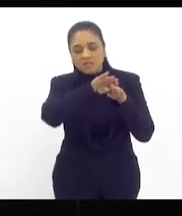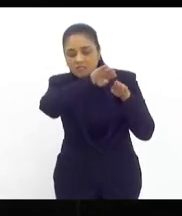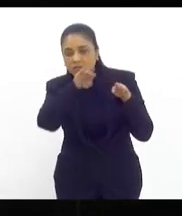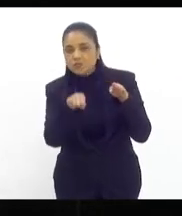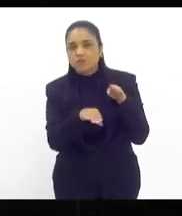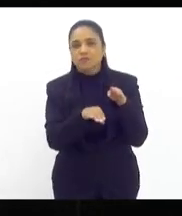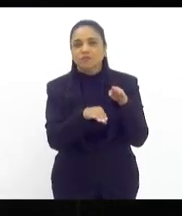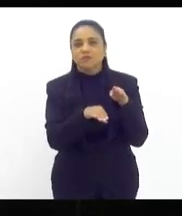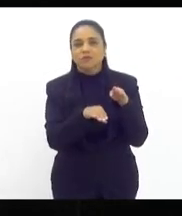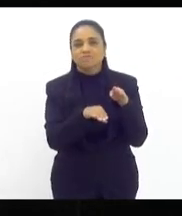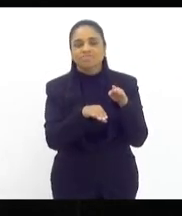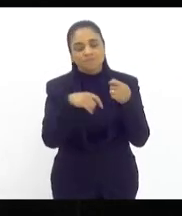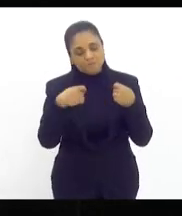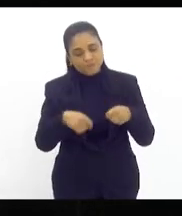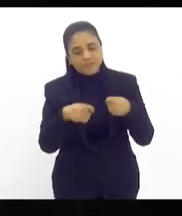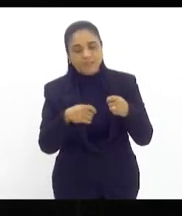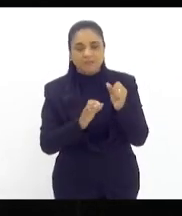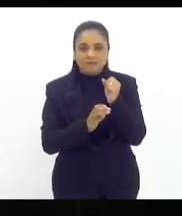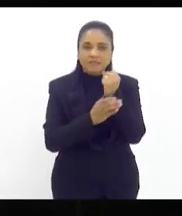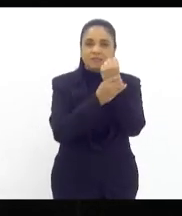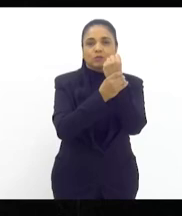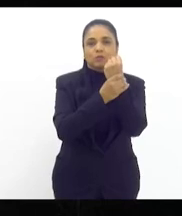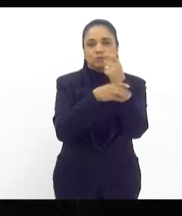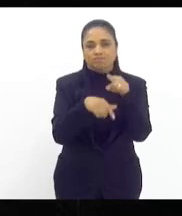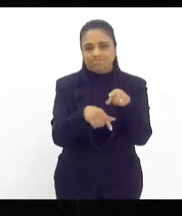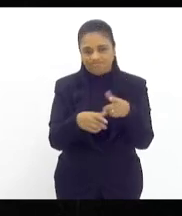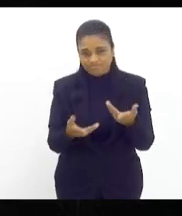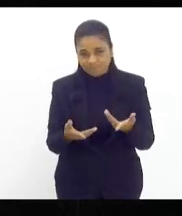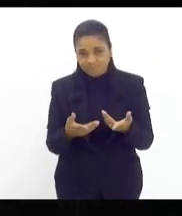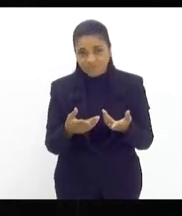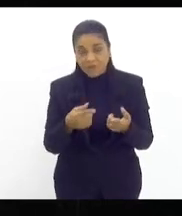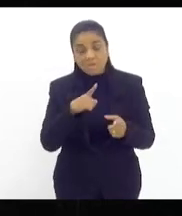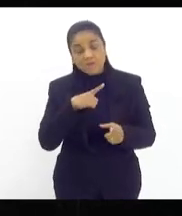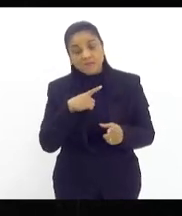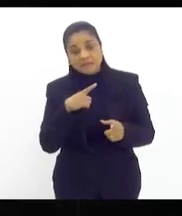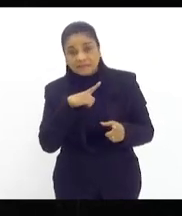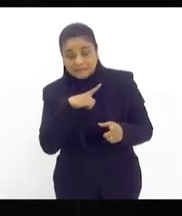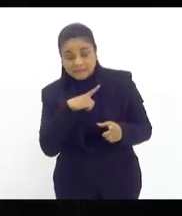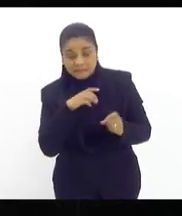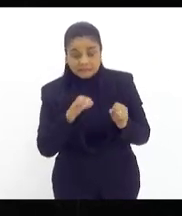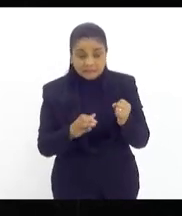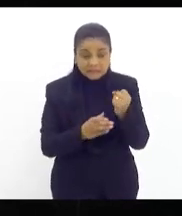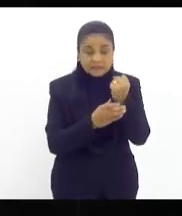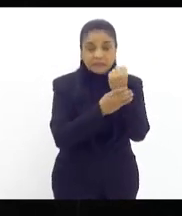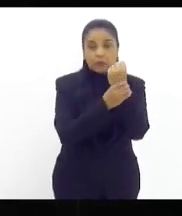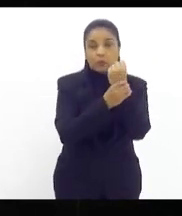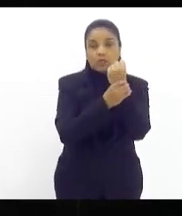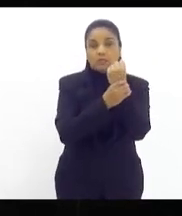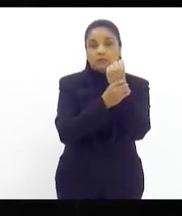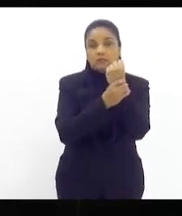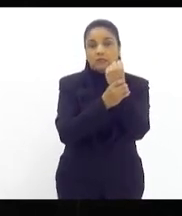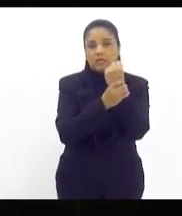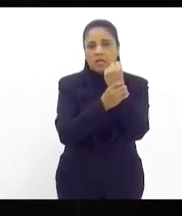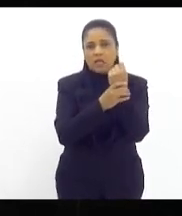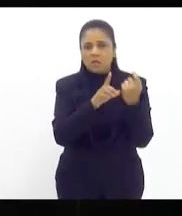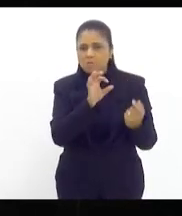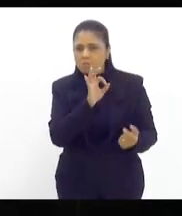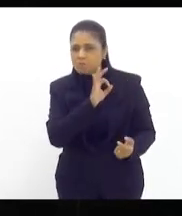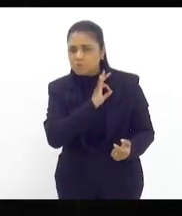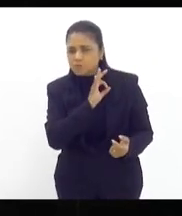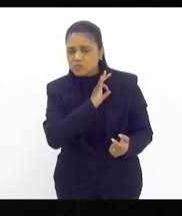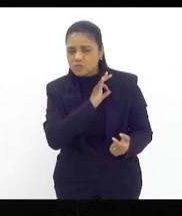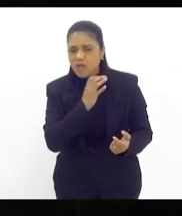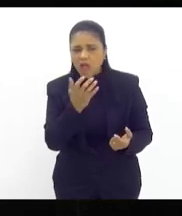ter forças de segurança mas ter forças de segurança e ter polícia não quer dizer que a gente queira